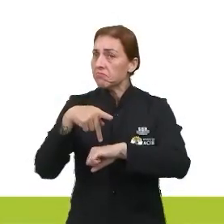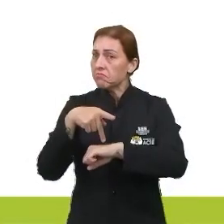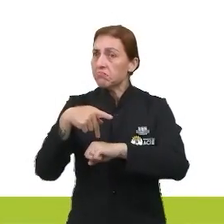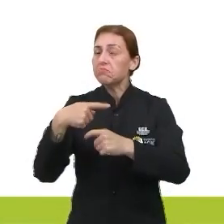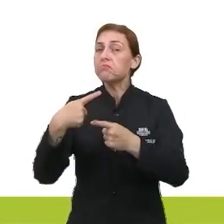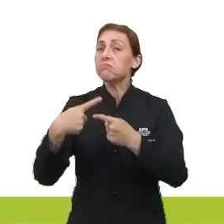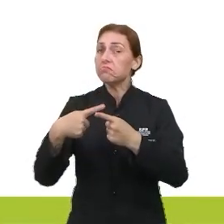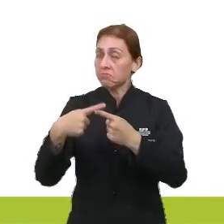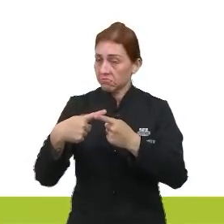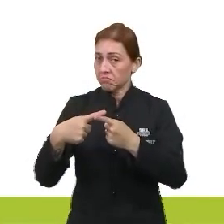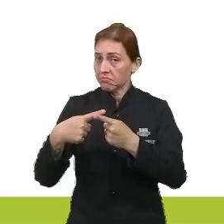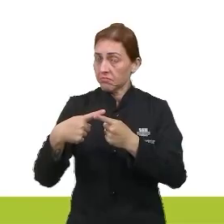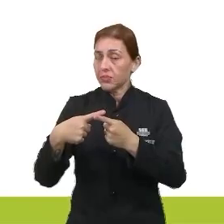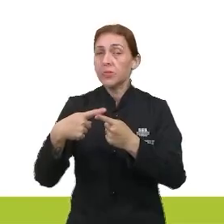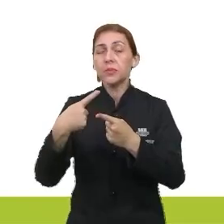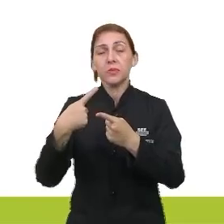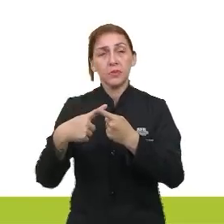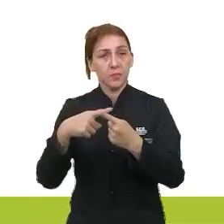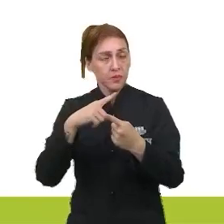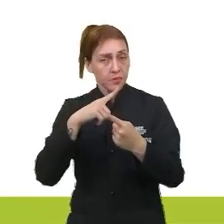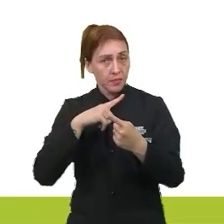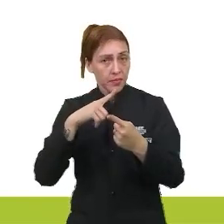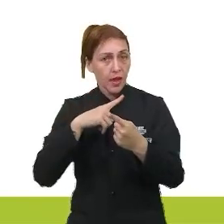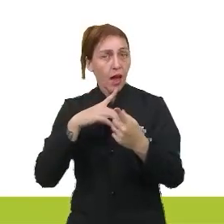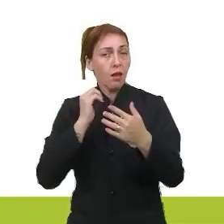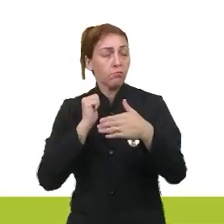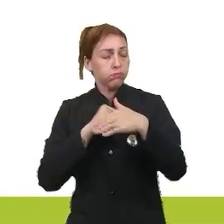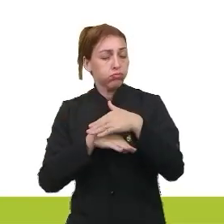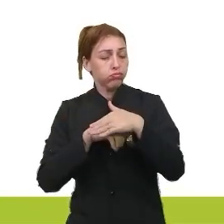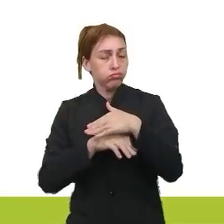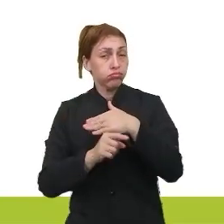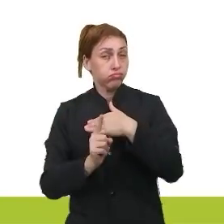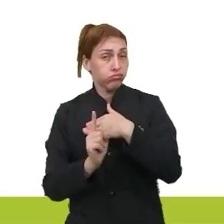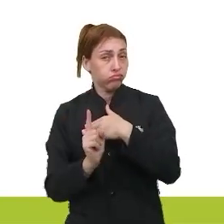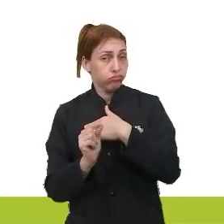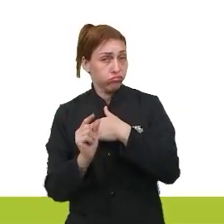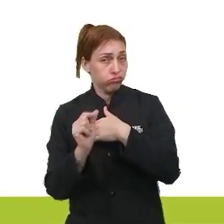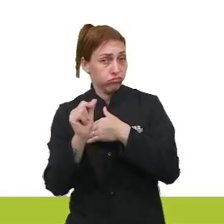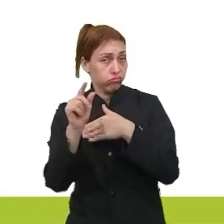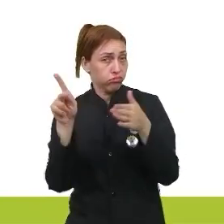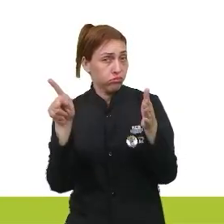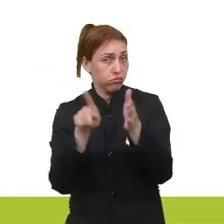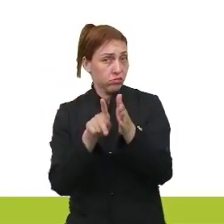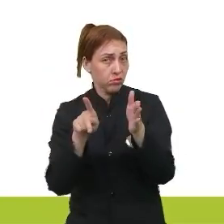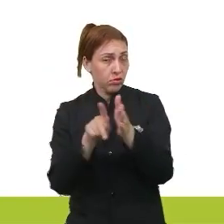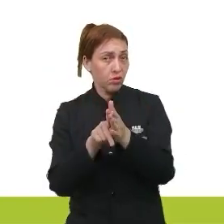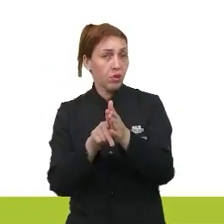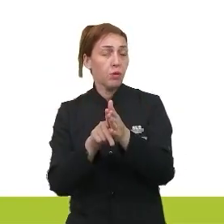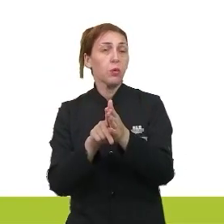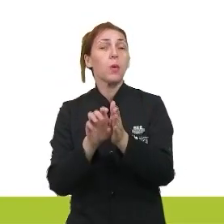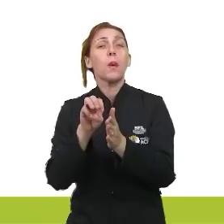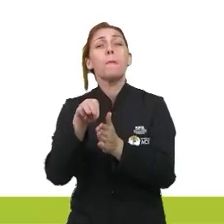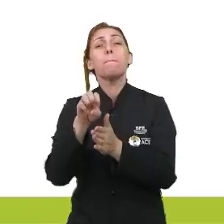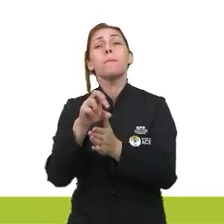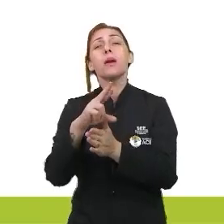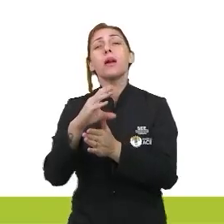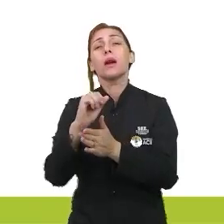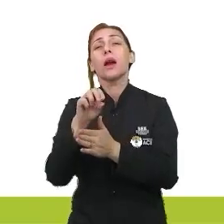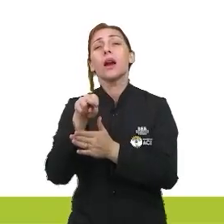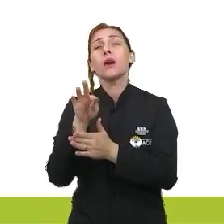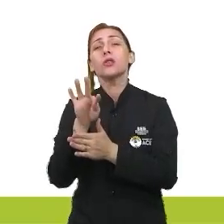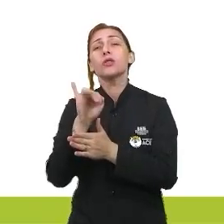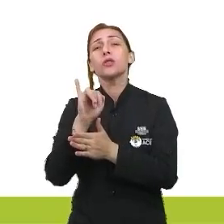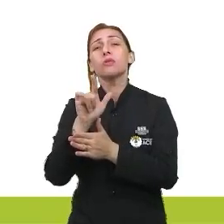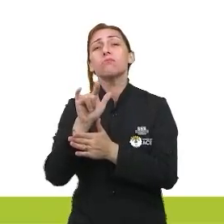que começa lá? Porque lá tem acúmulo de capitais provenientes do mercantilismo.